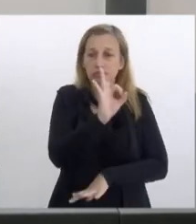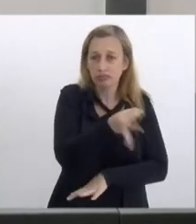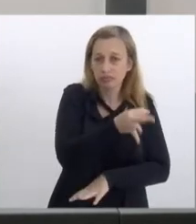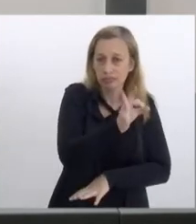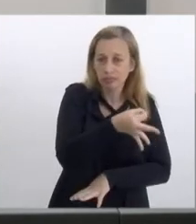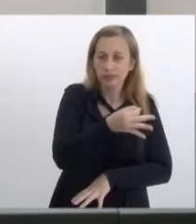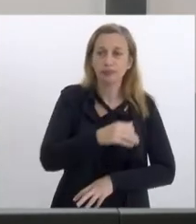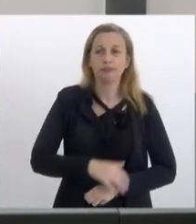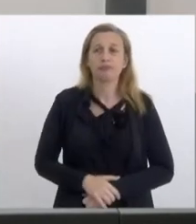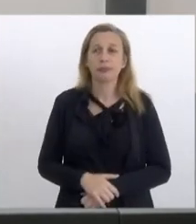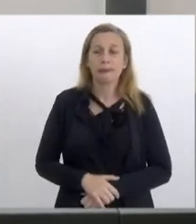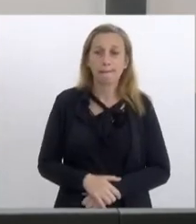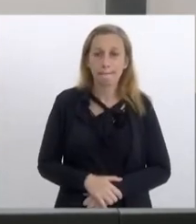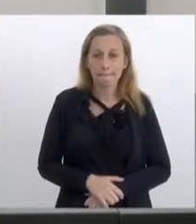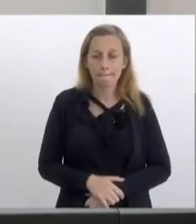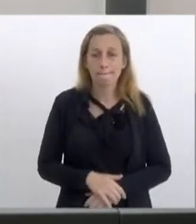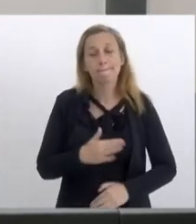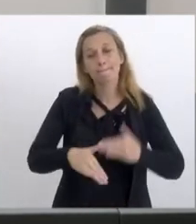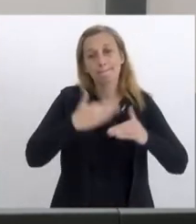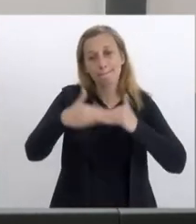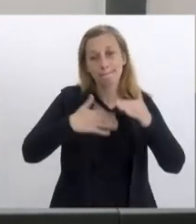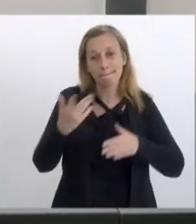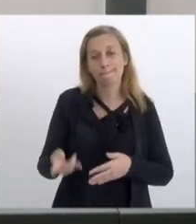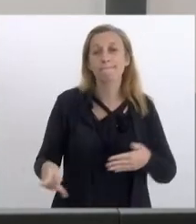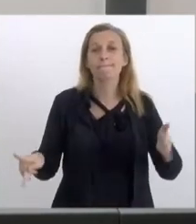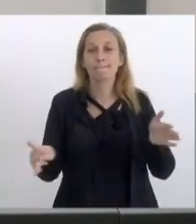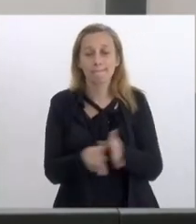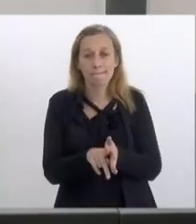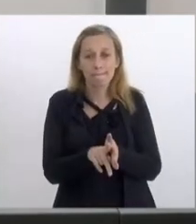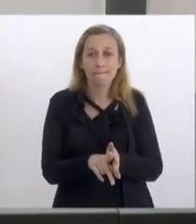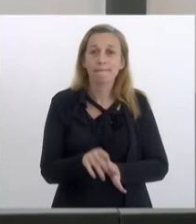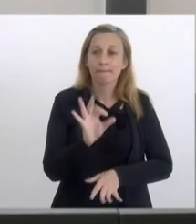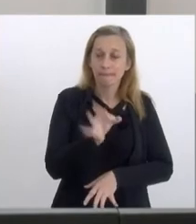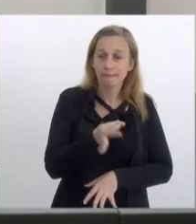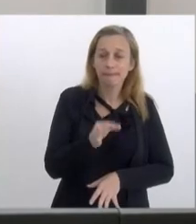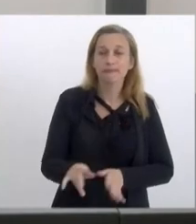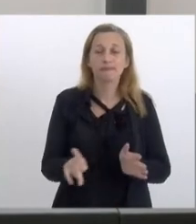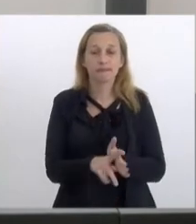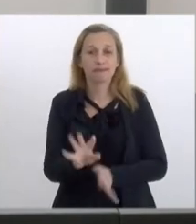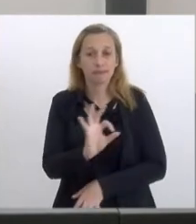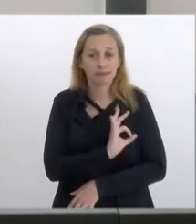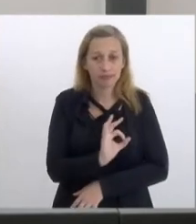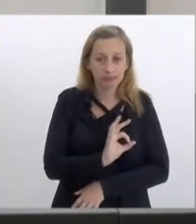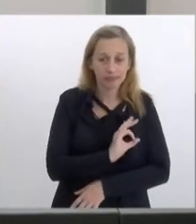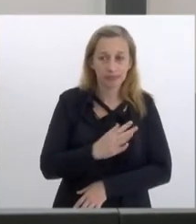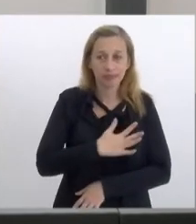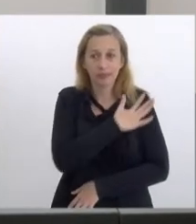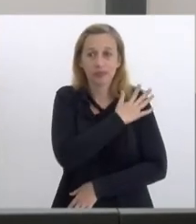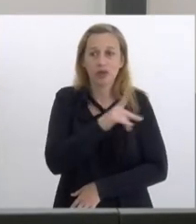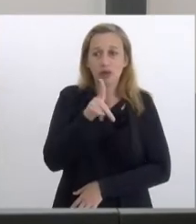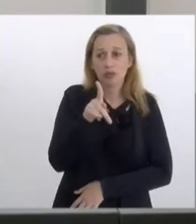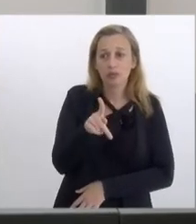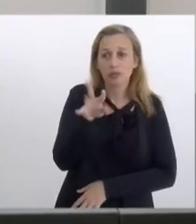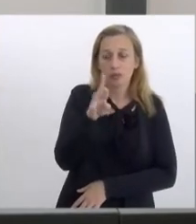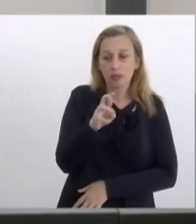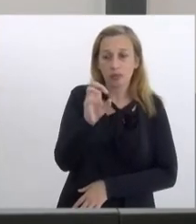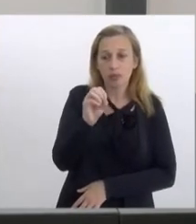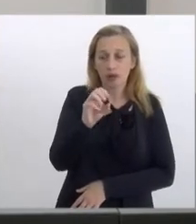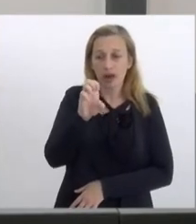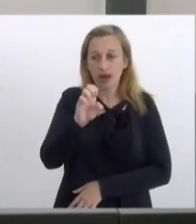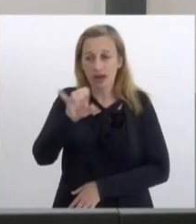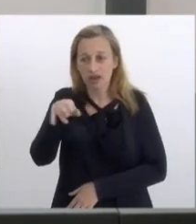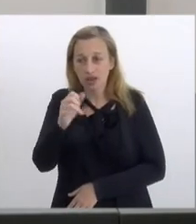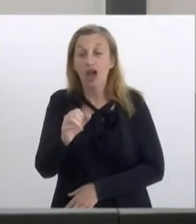justamente desenvolver um projeto, inclusive o projeto da Polícia Militar, que é o projeto do PROEG, que é um projeto que